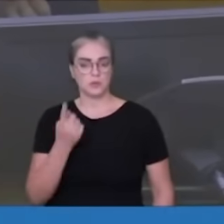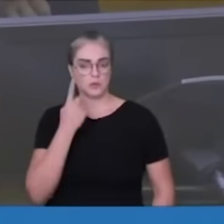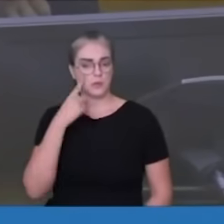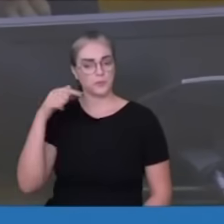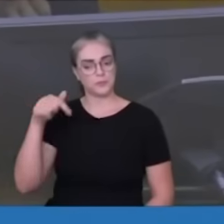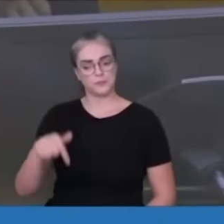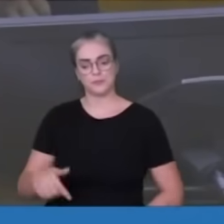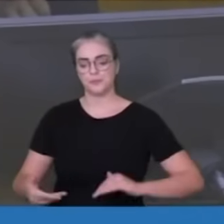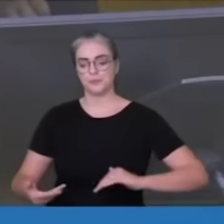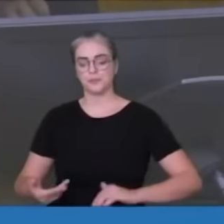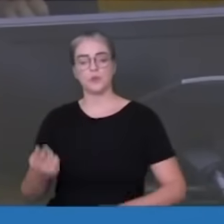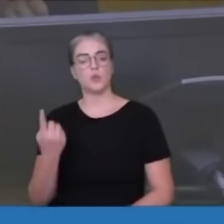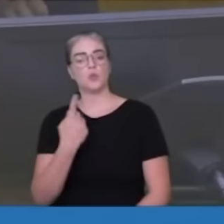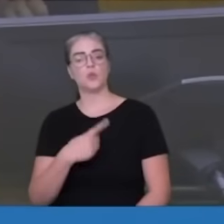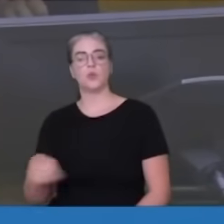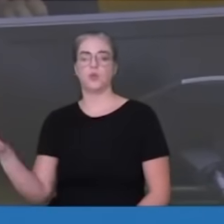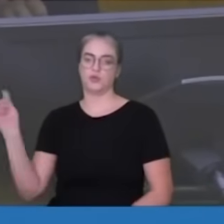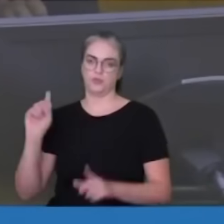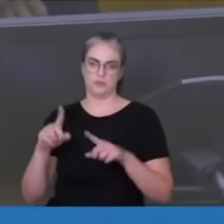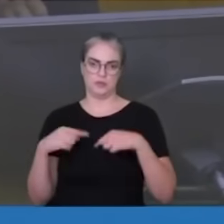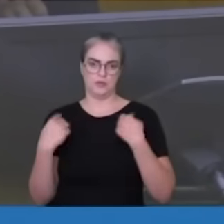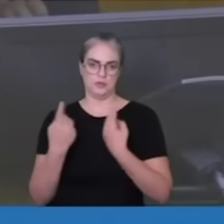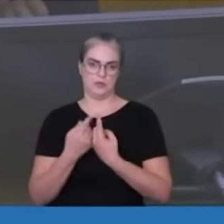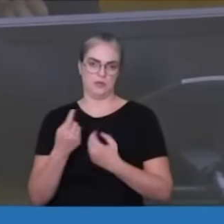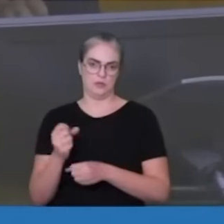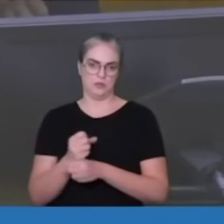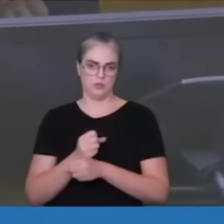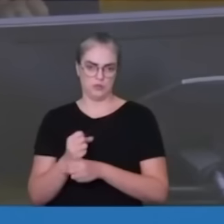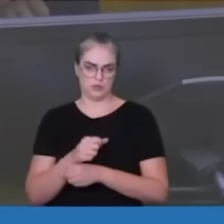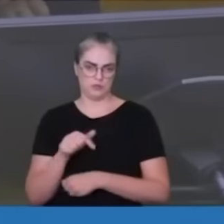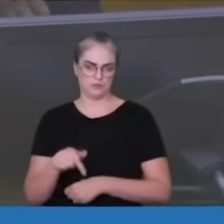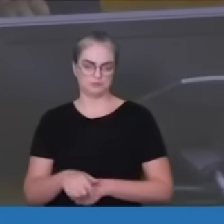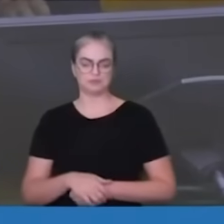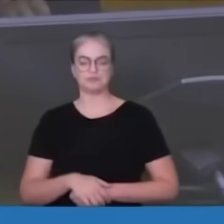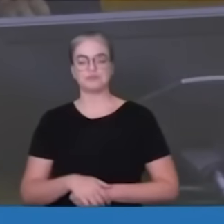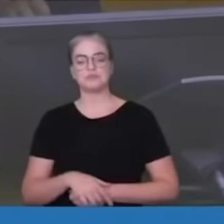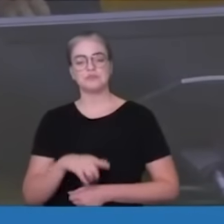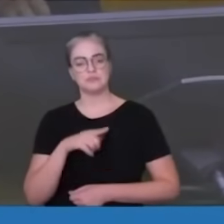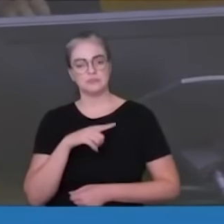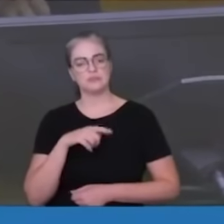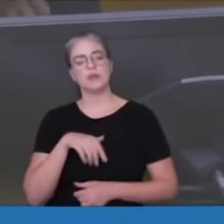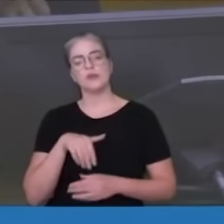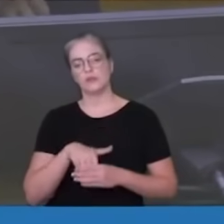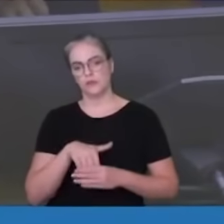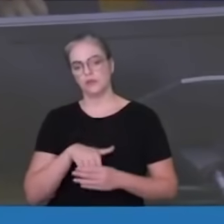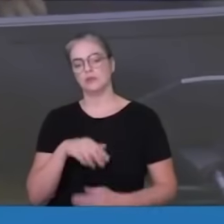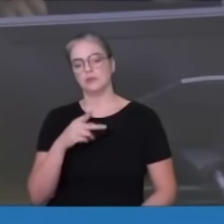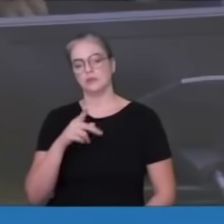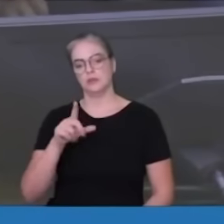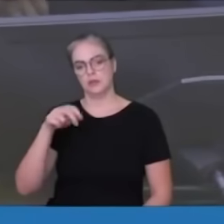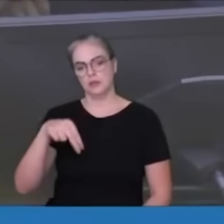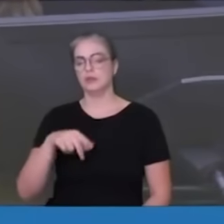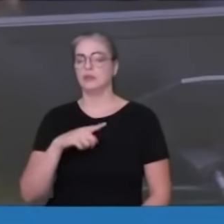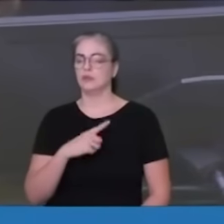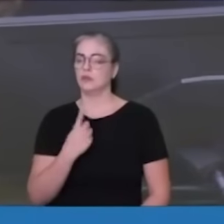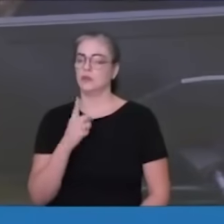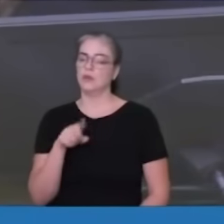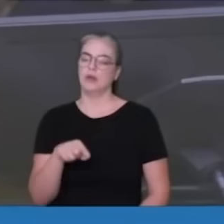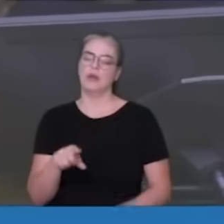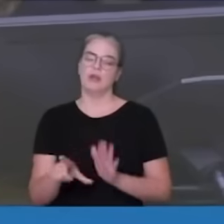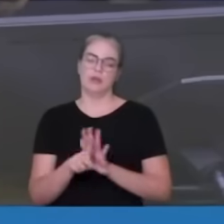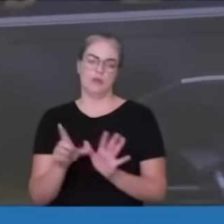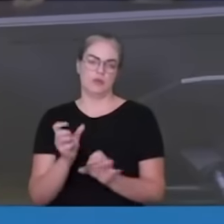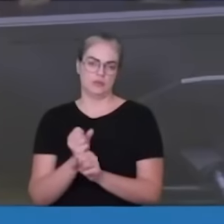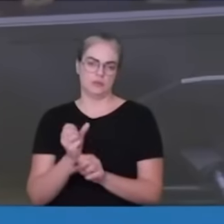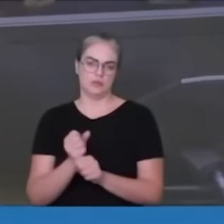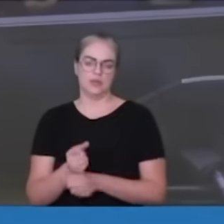a última do ano. Nós temos os PLNs a serem apreciados, inclusive um dos PLNs à lei orçamentária.